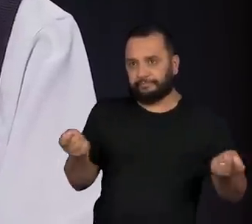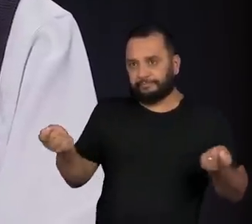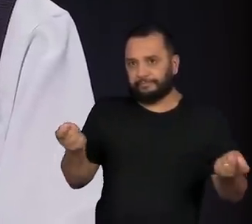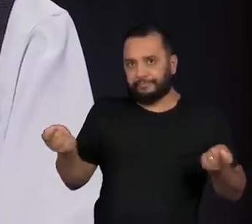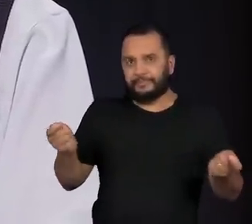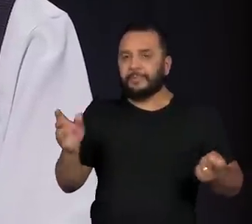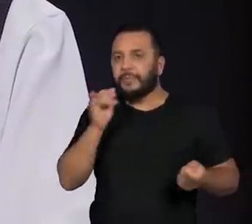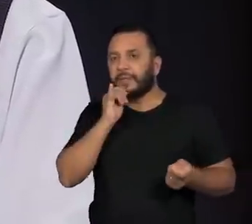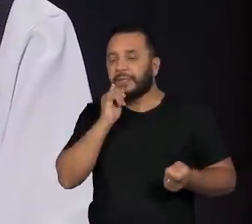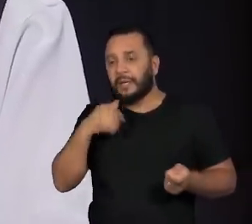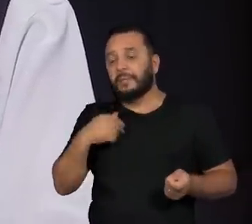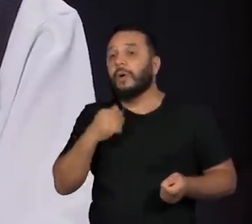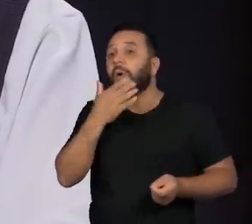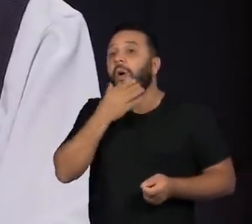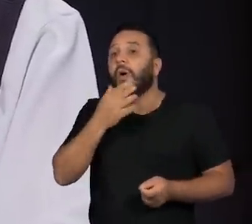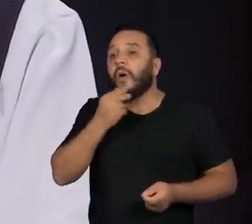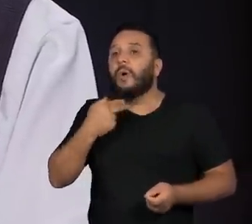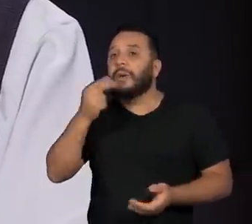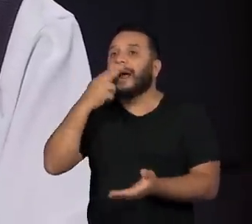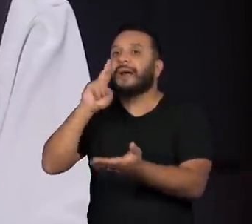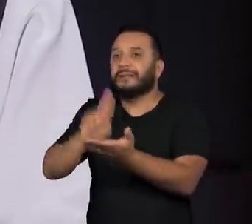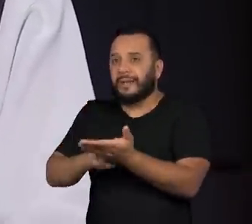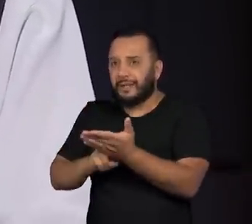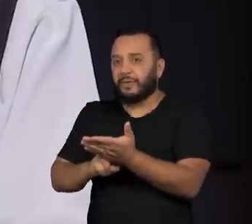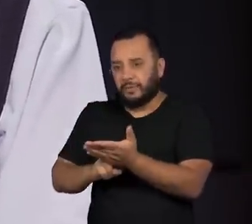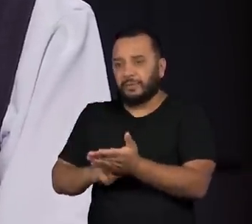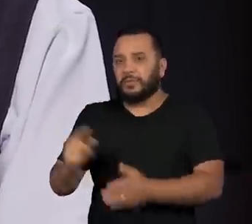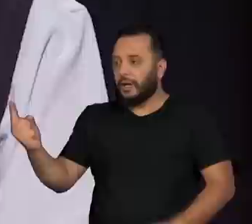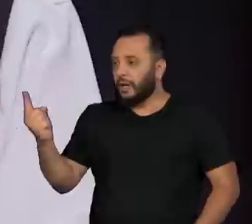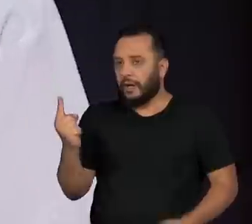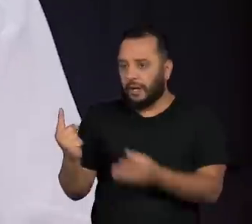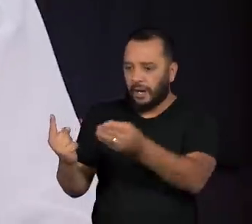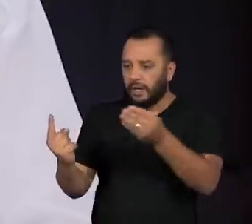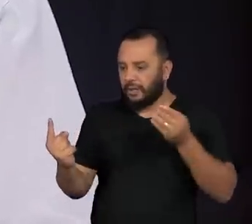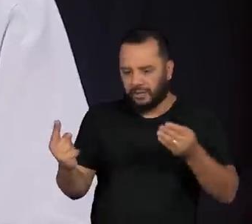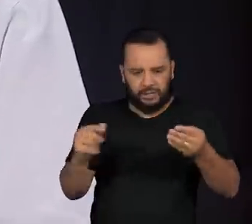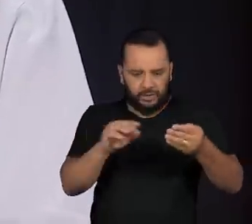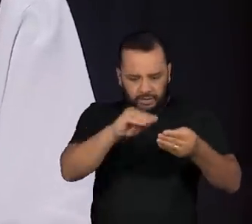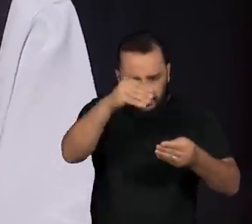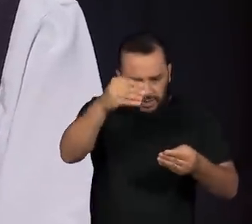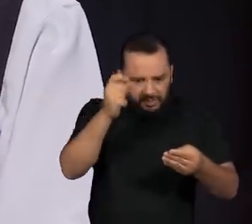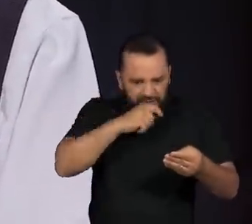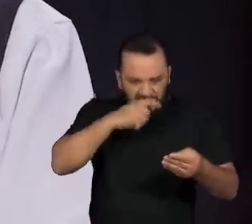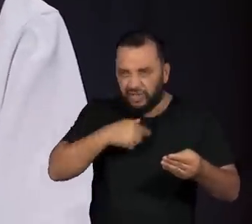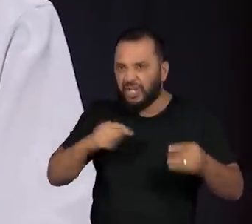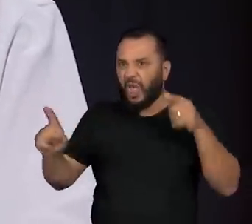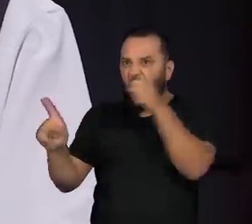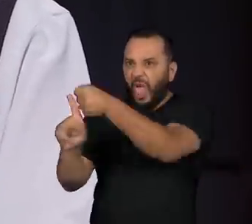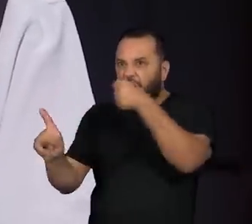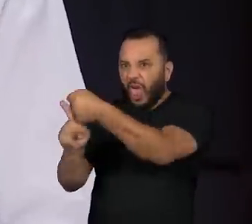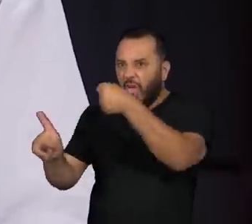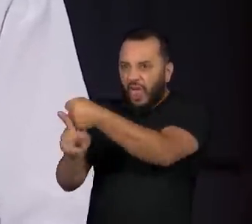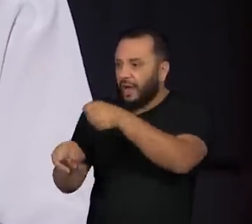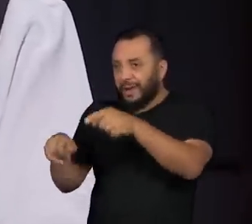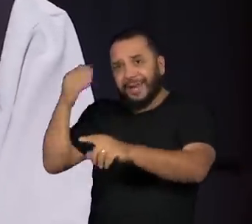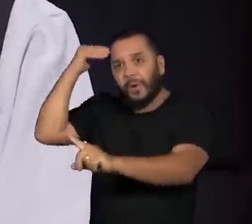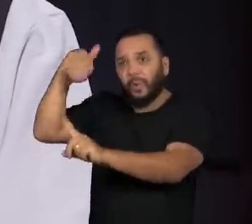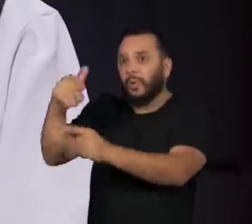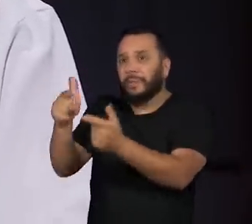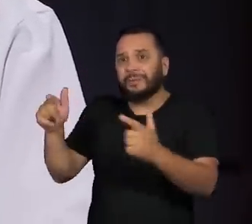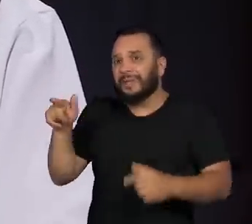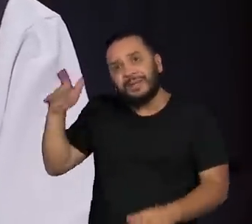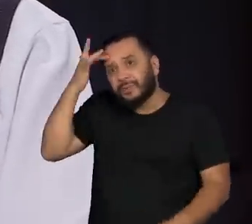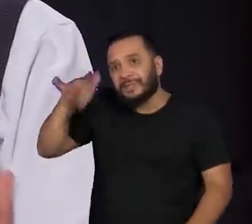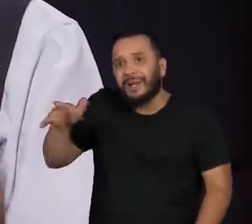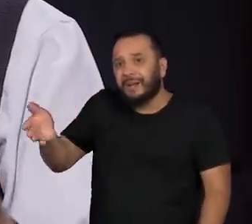não vou bater num carteiro trouxe uma carta que tem uma mentira se o cara me entregou uma carta e a carta cheia de mentira eu não vou dar um sopa no carteiro não tem compaixão nem sabe a carta